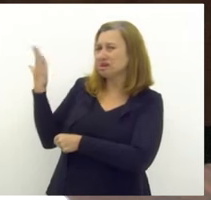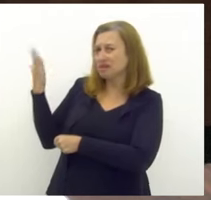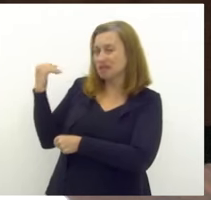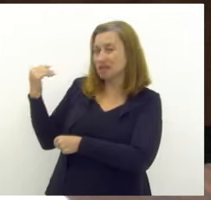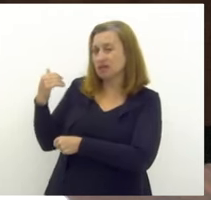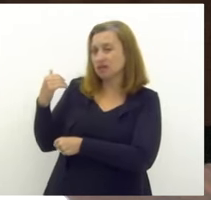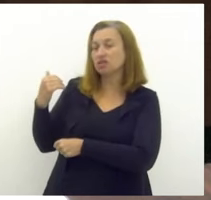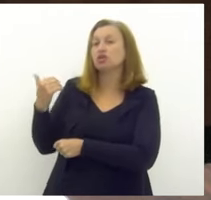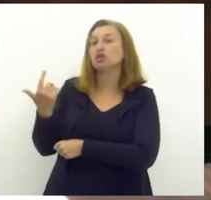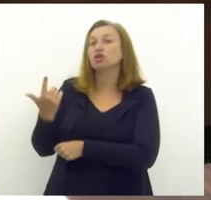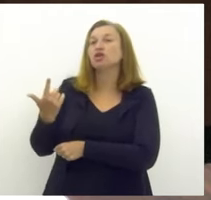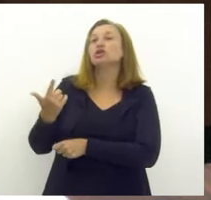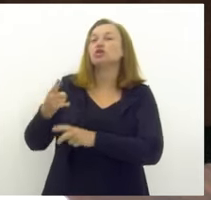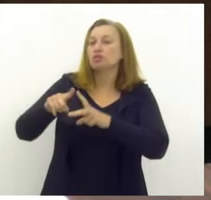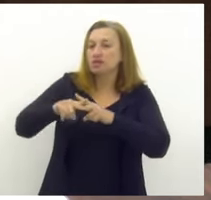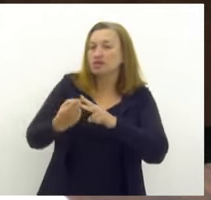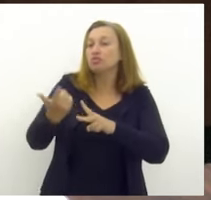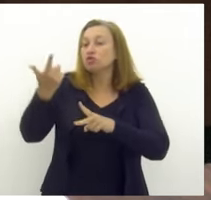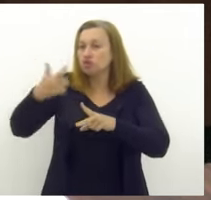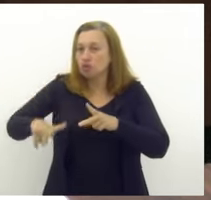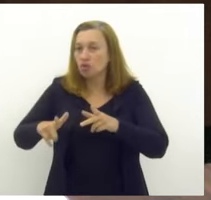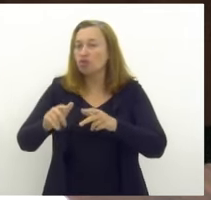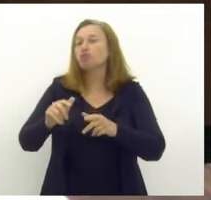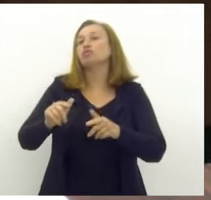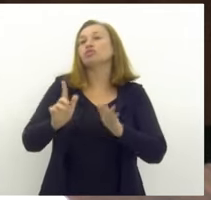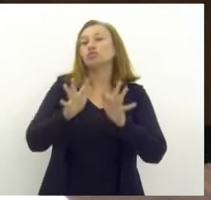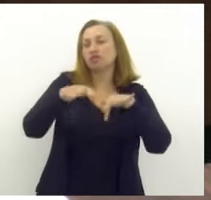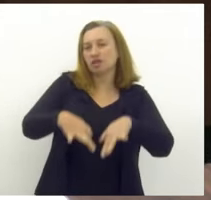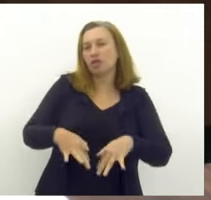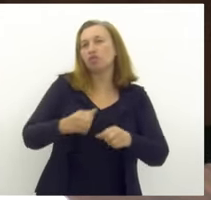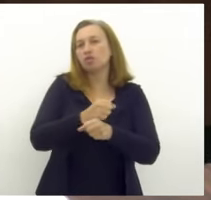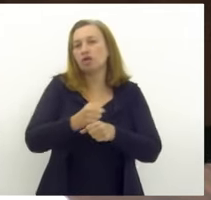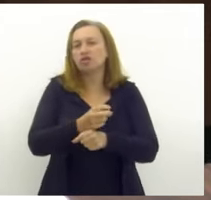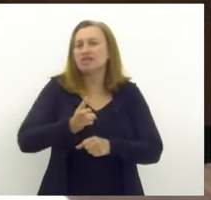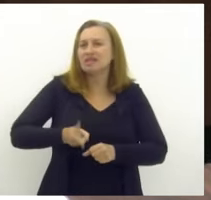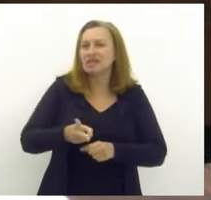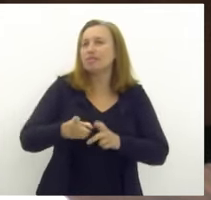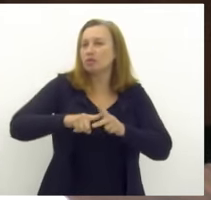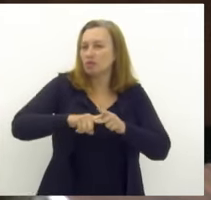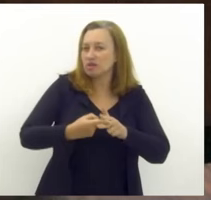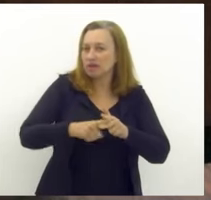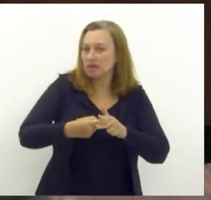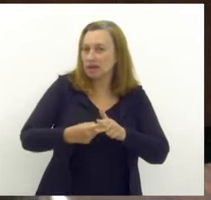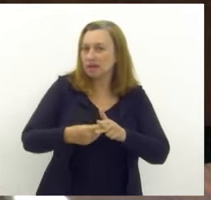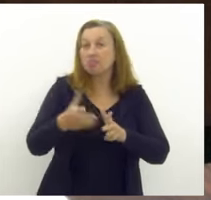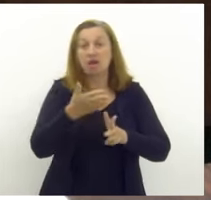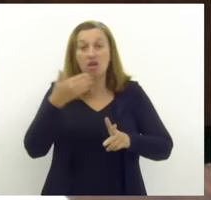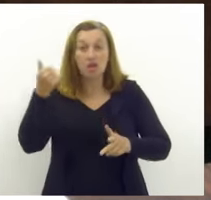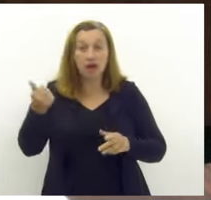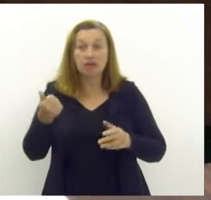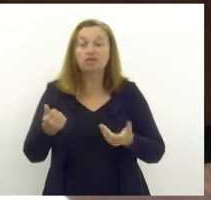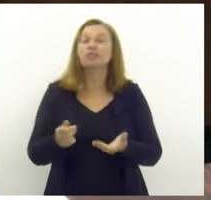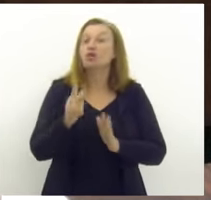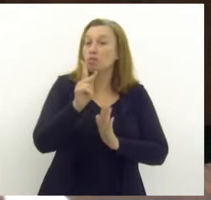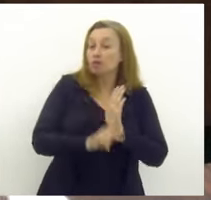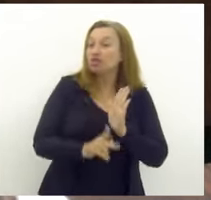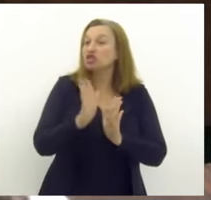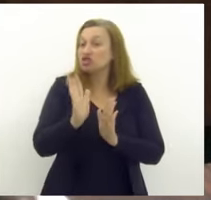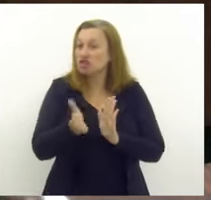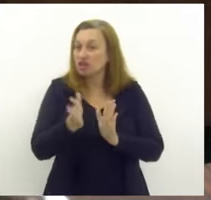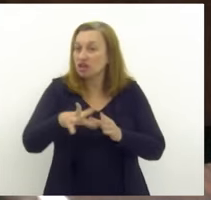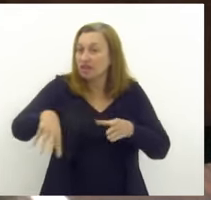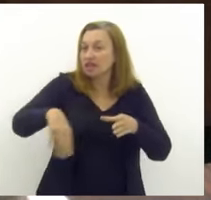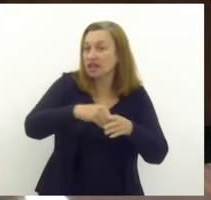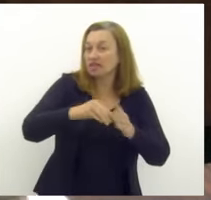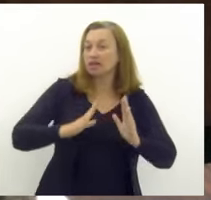renovamos no final do ano ele tem que sempre ser prorrogado eh o projeto já estava tramitando na